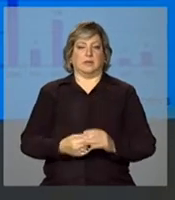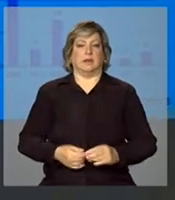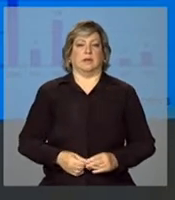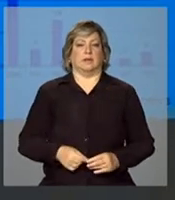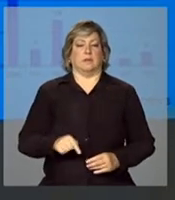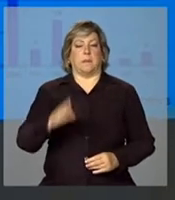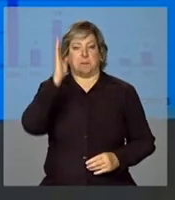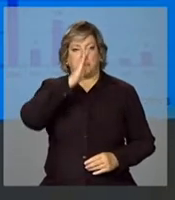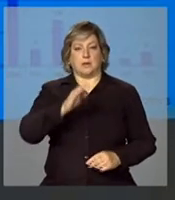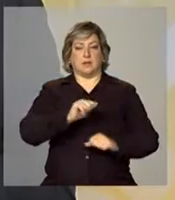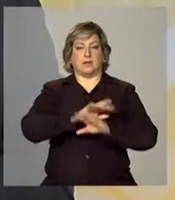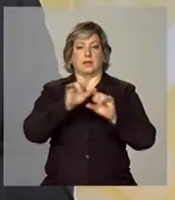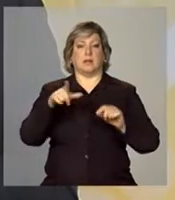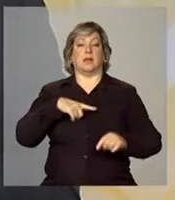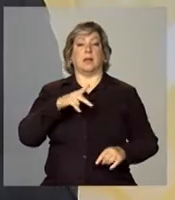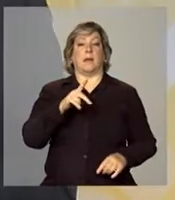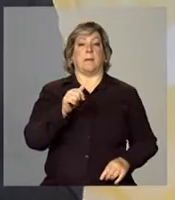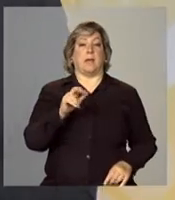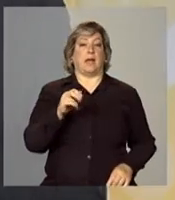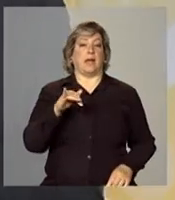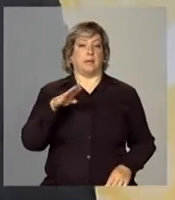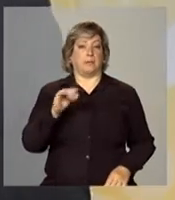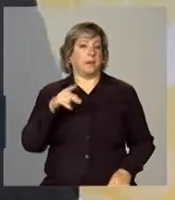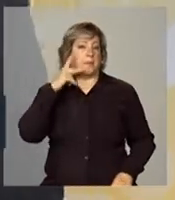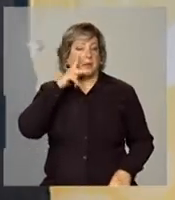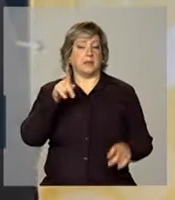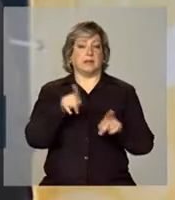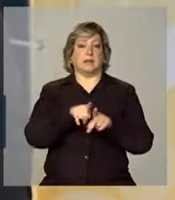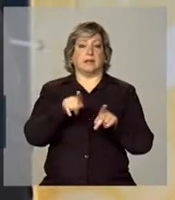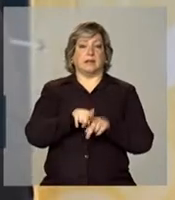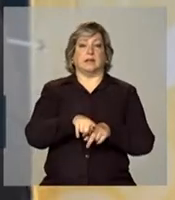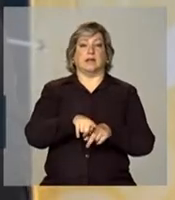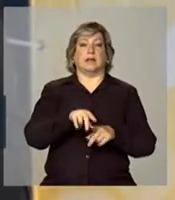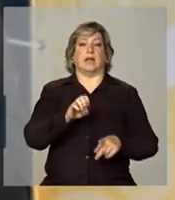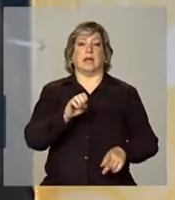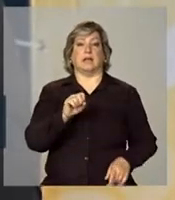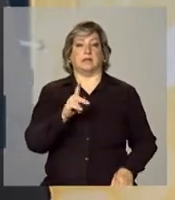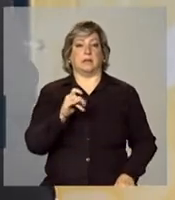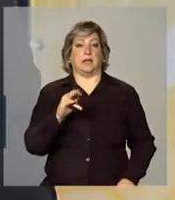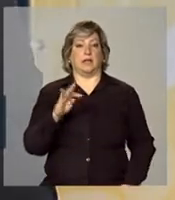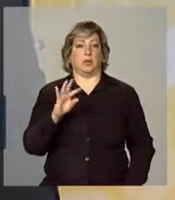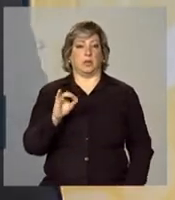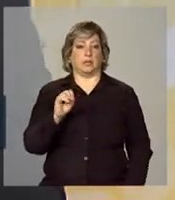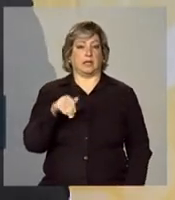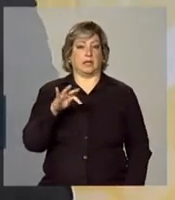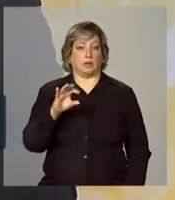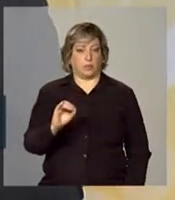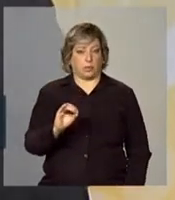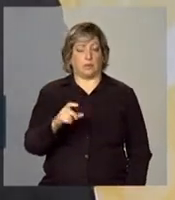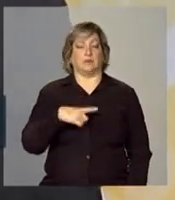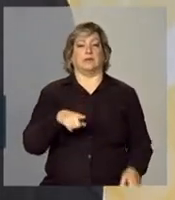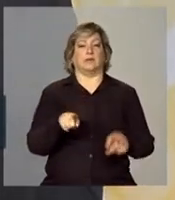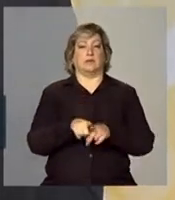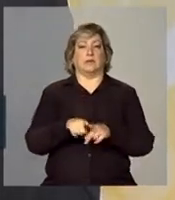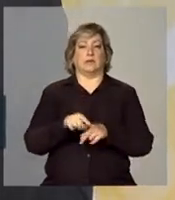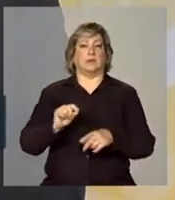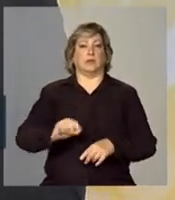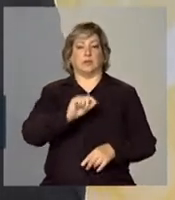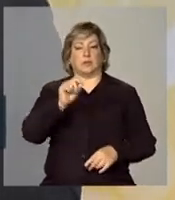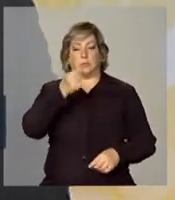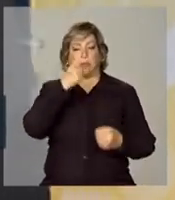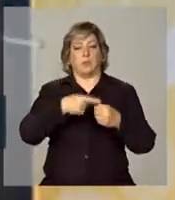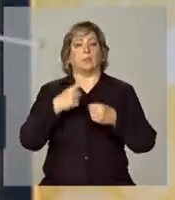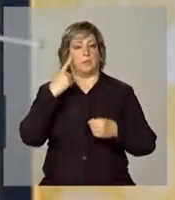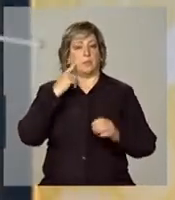Brasil Transparente. O estado da Paraíba, o estado do Espírito Santo também mostraram os municípios do estado da Paraíba e Espírito Santo mostraram uma